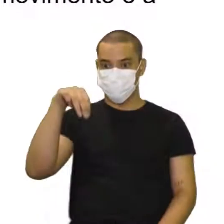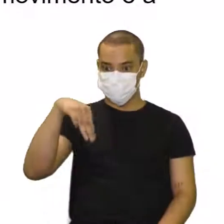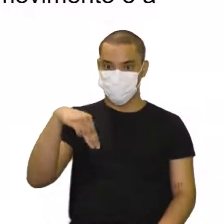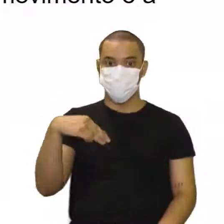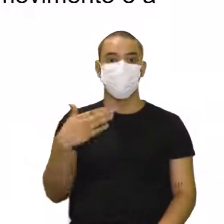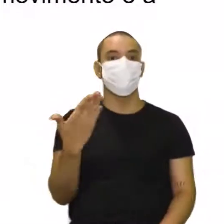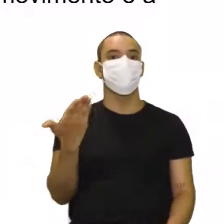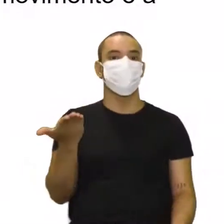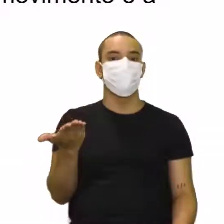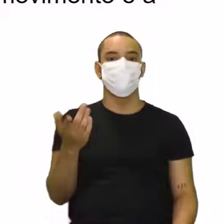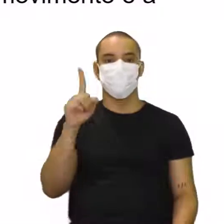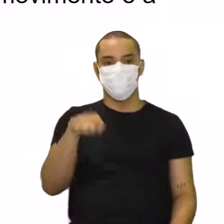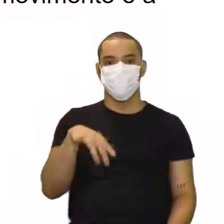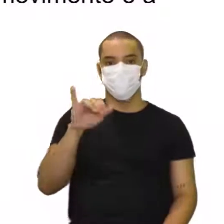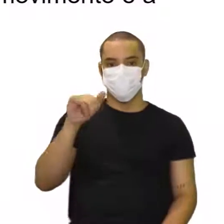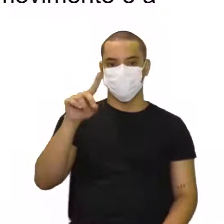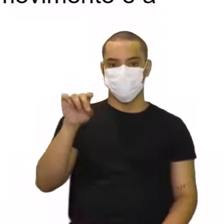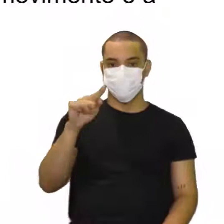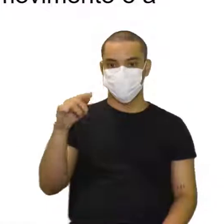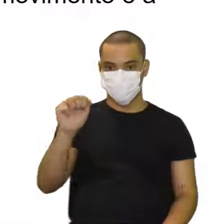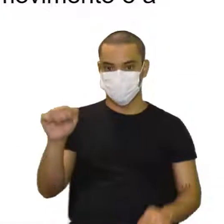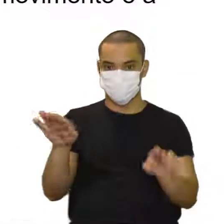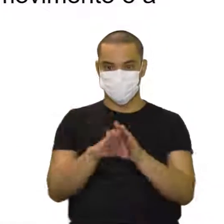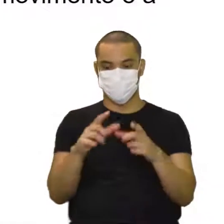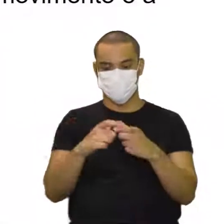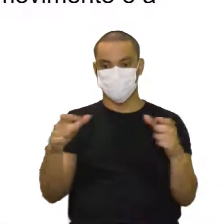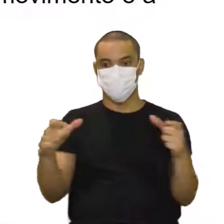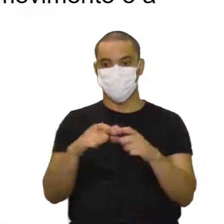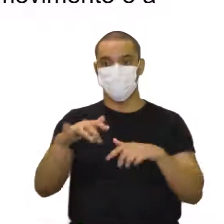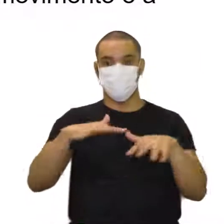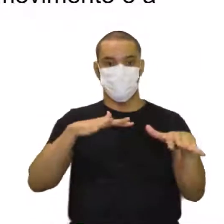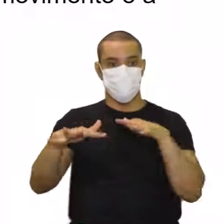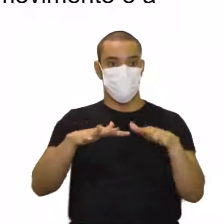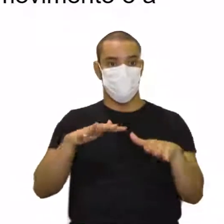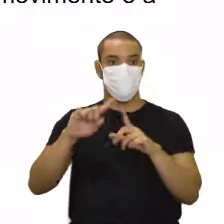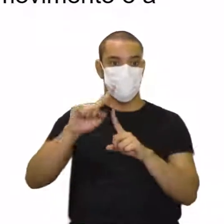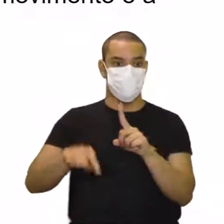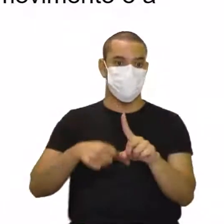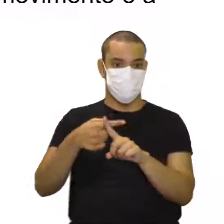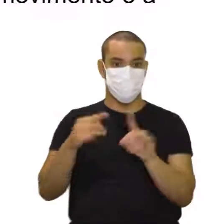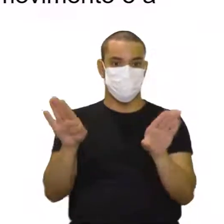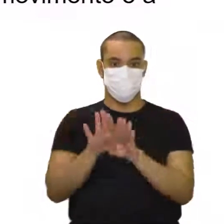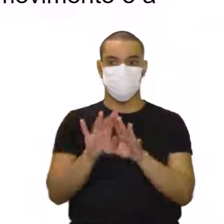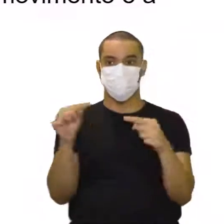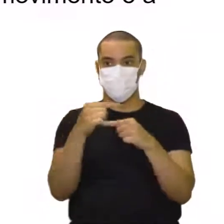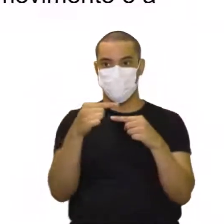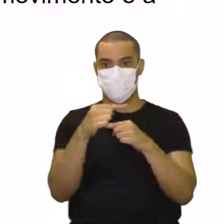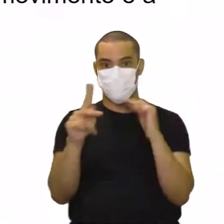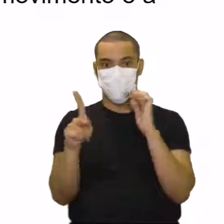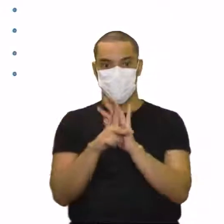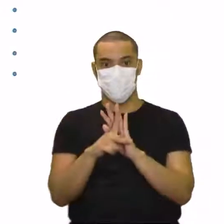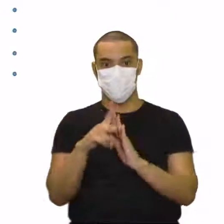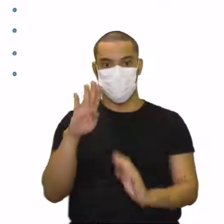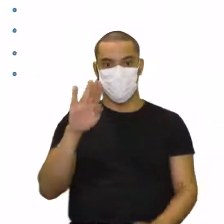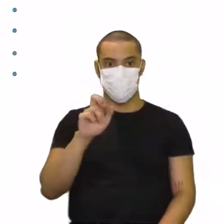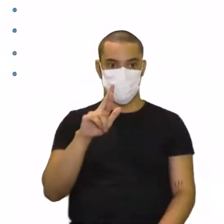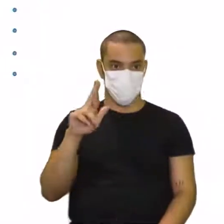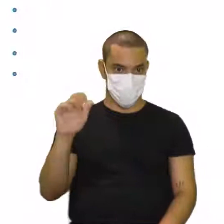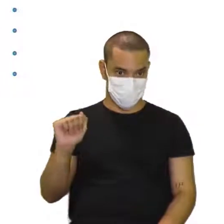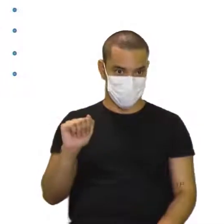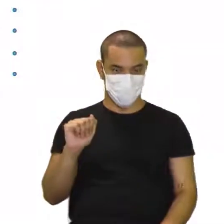Determine a fê induzida na barra pelo seu movimento e a polarização da barra. Vamos lá, está